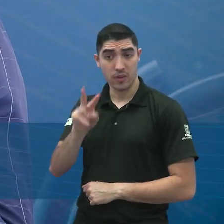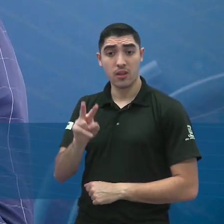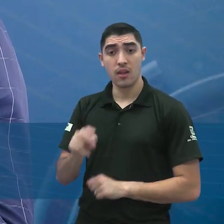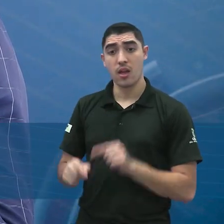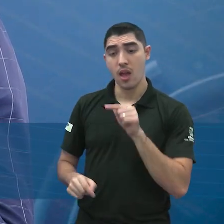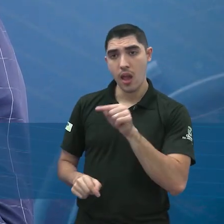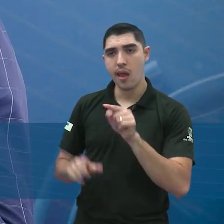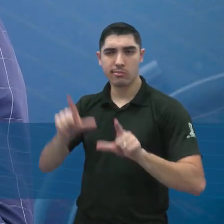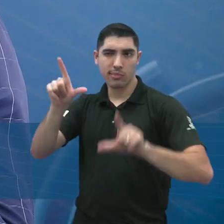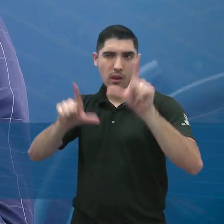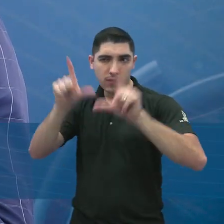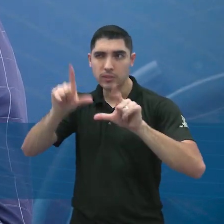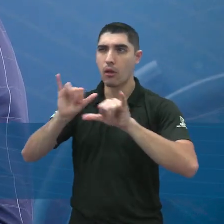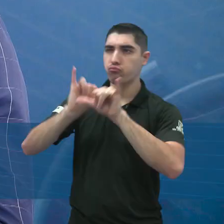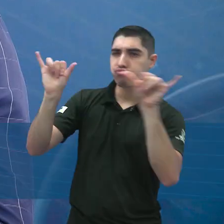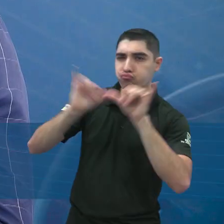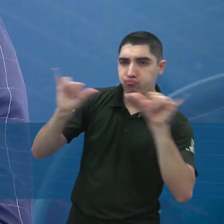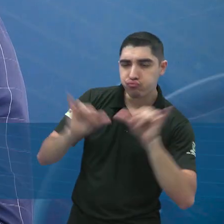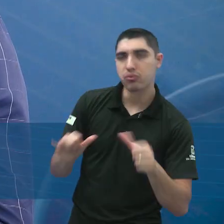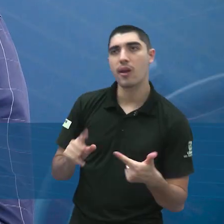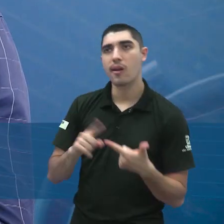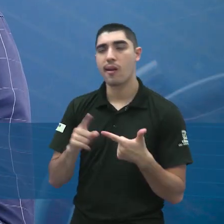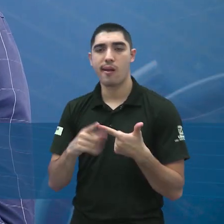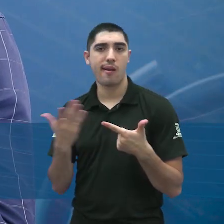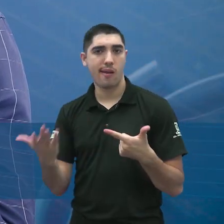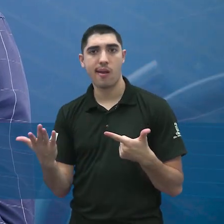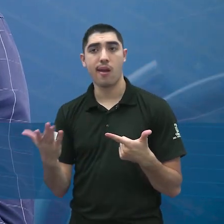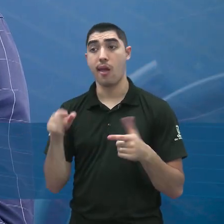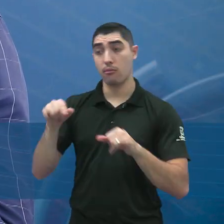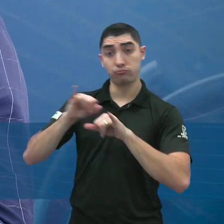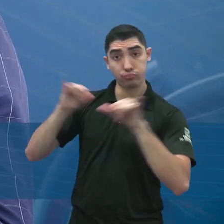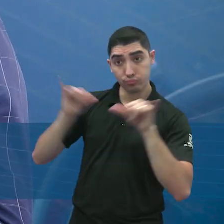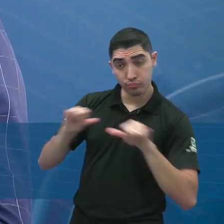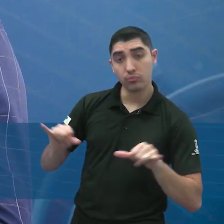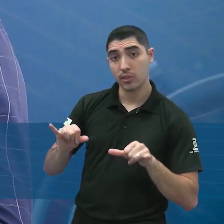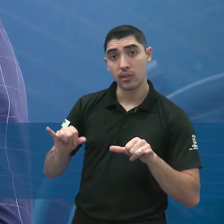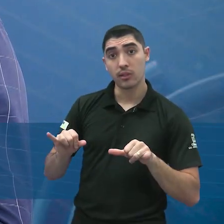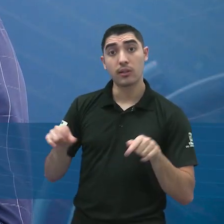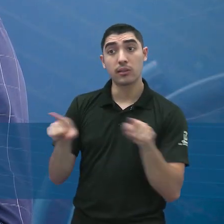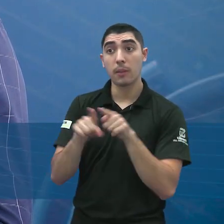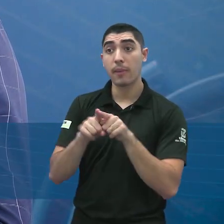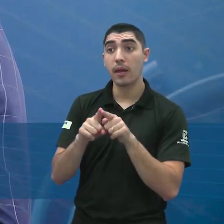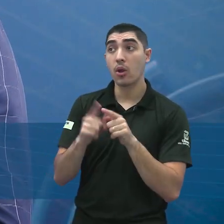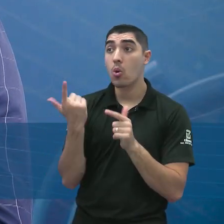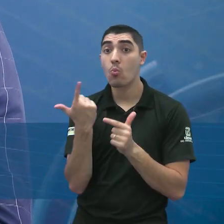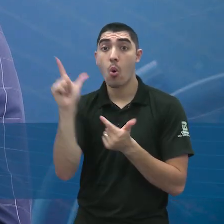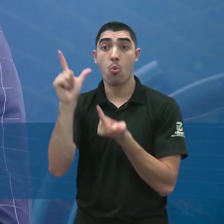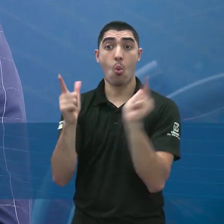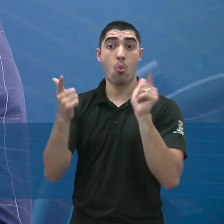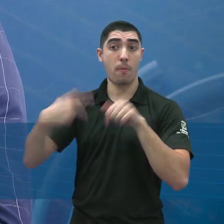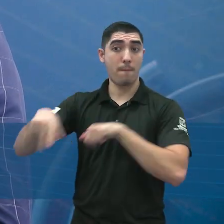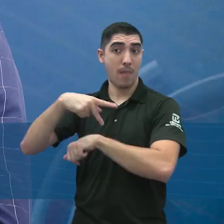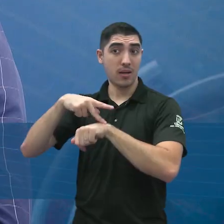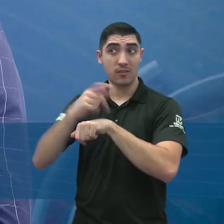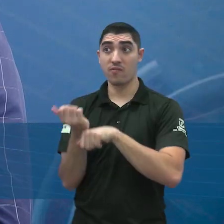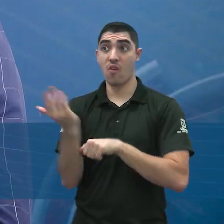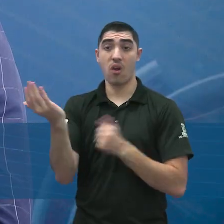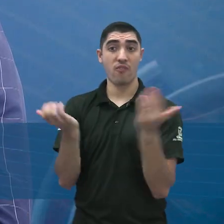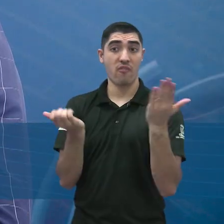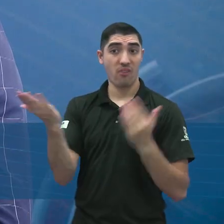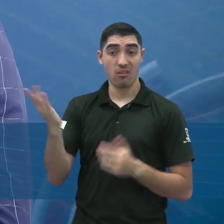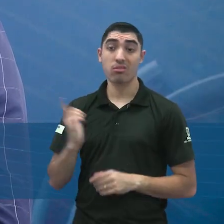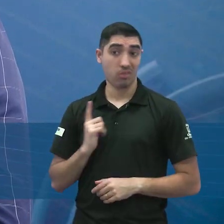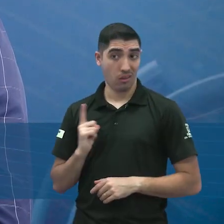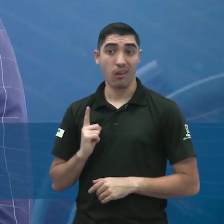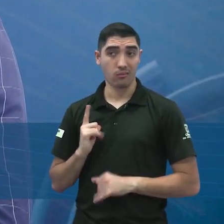propagandas em programas de televisão, a gente vê esses marketplaces vindo, inclusive, de fora do Brasil. Então, o que eu